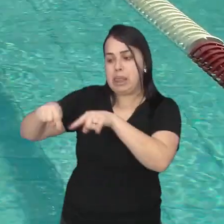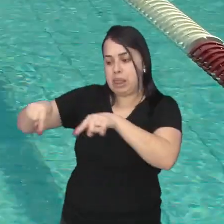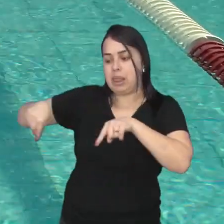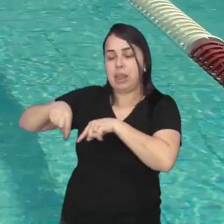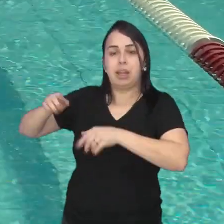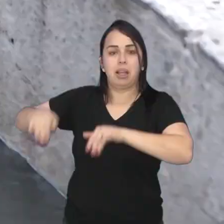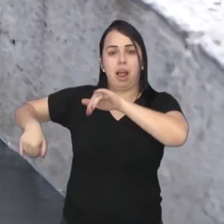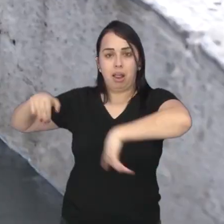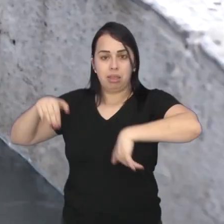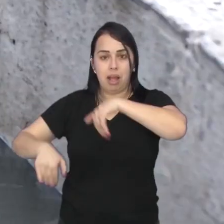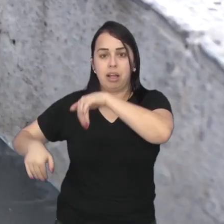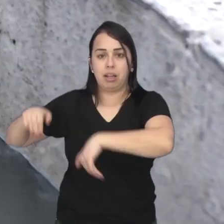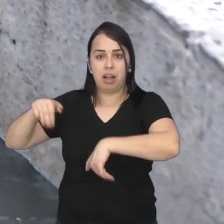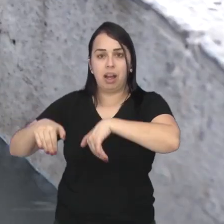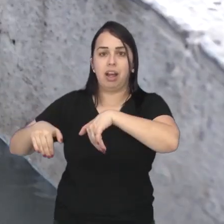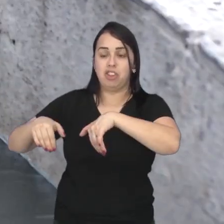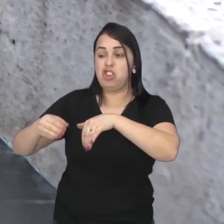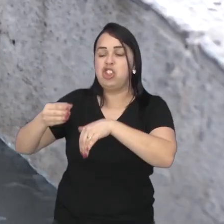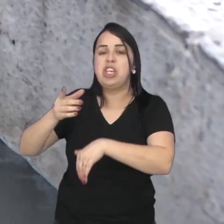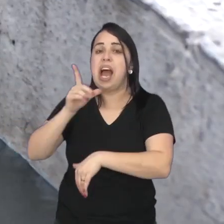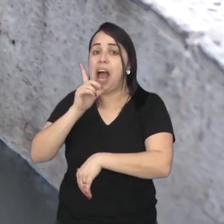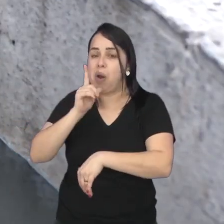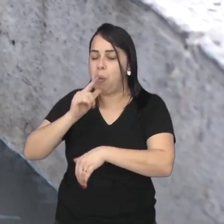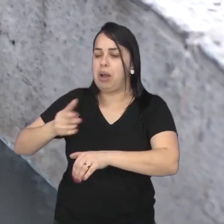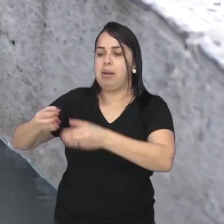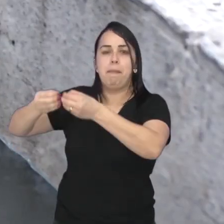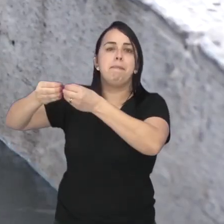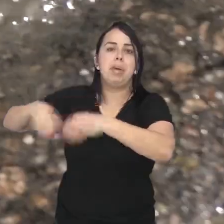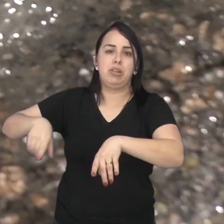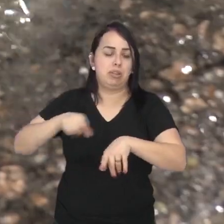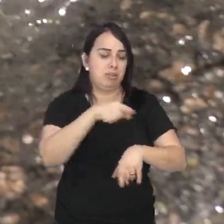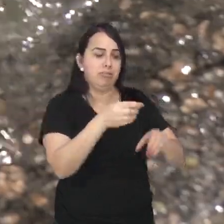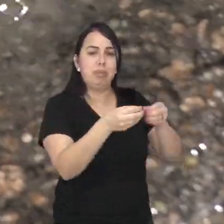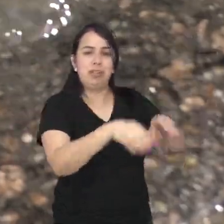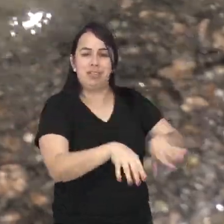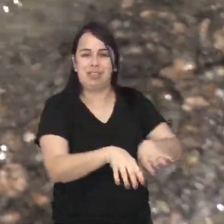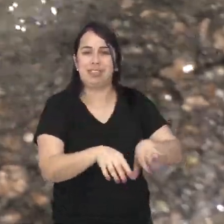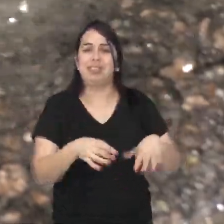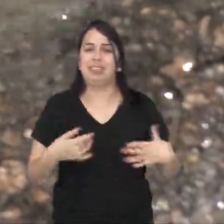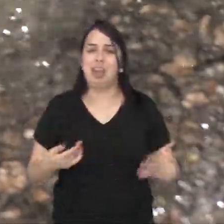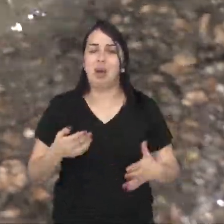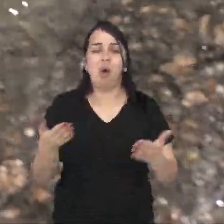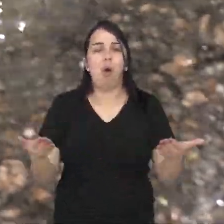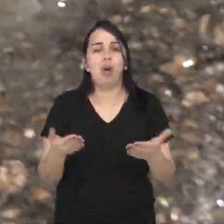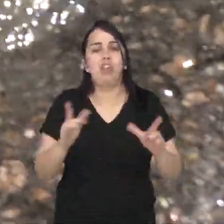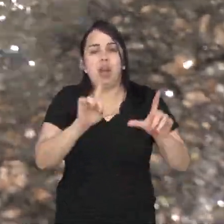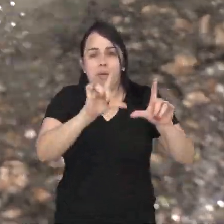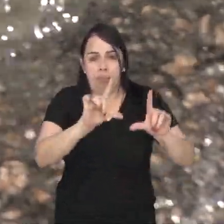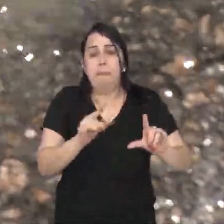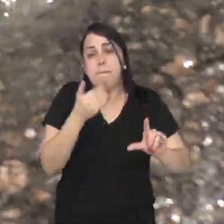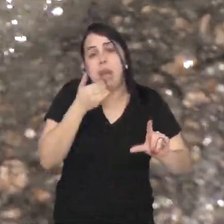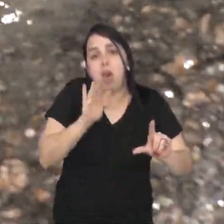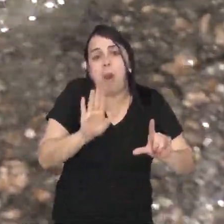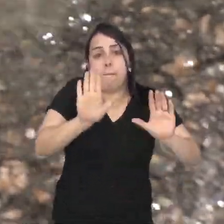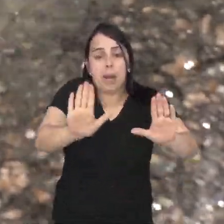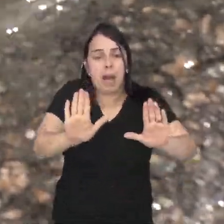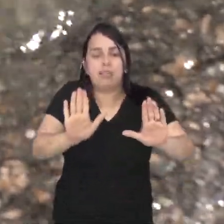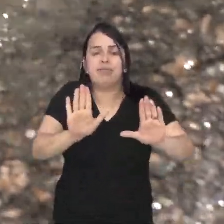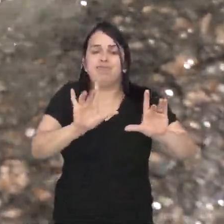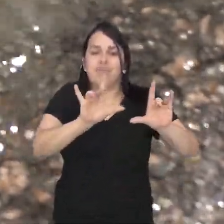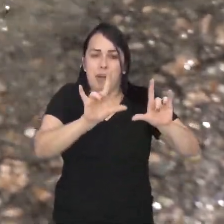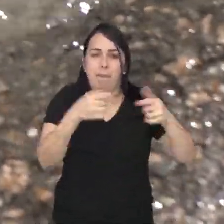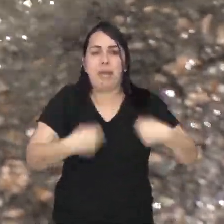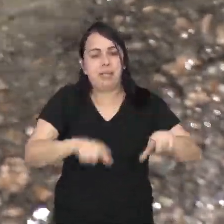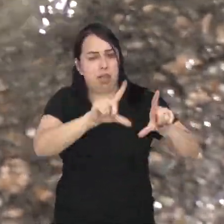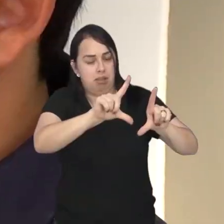piscinas olímpicas jogado fora todos os dias. Hoje, os números estão melhores, mas longe